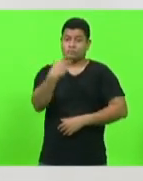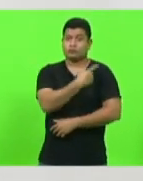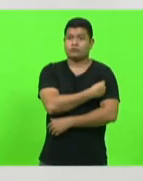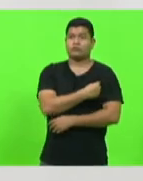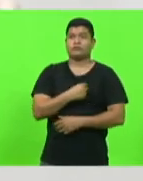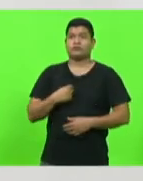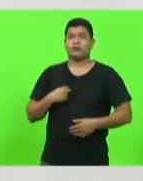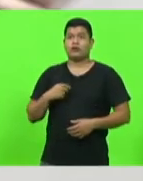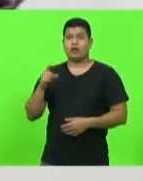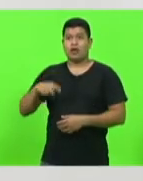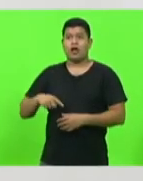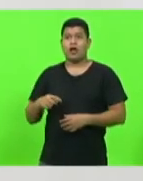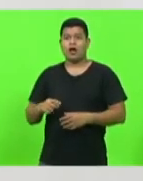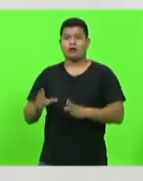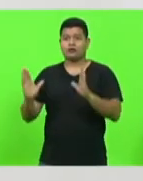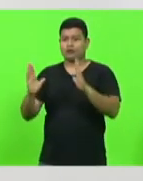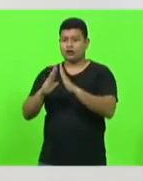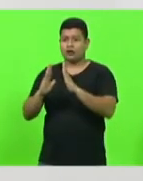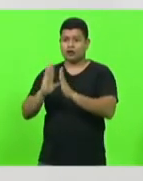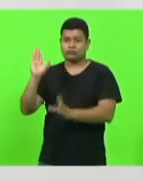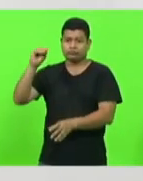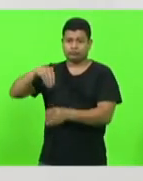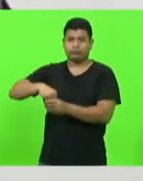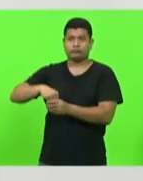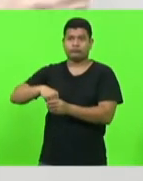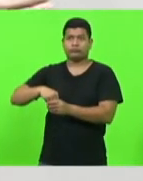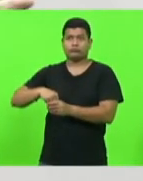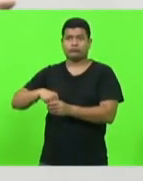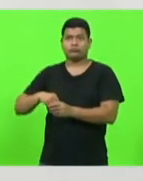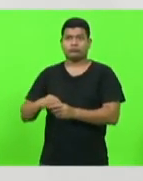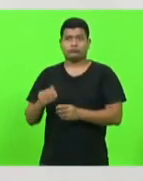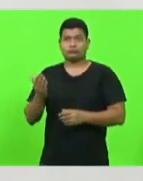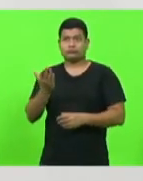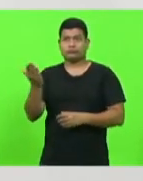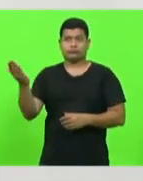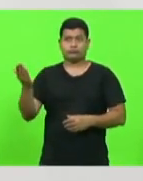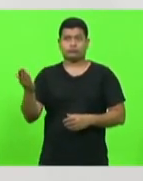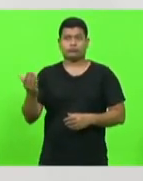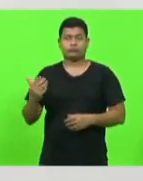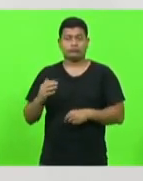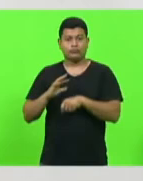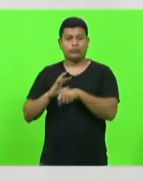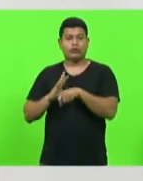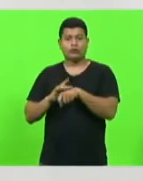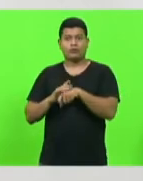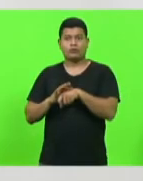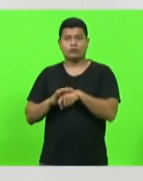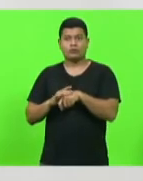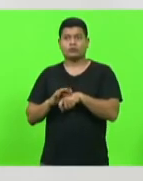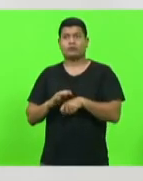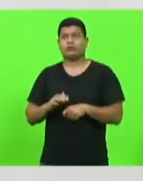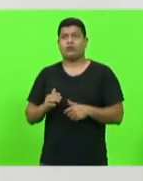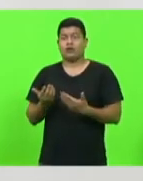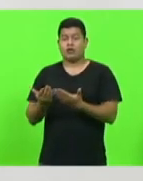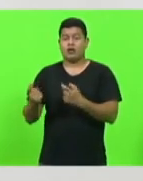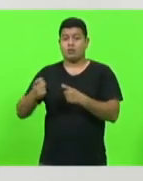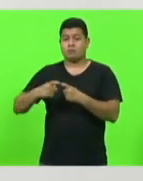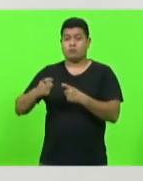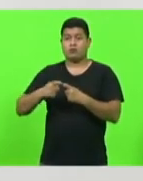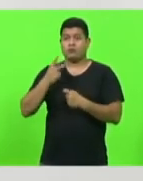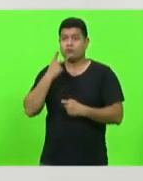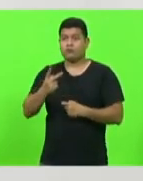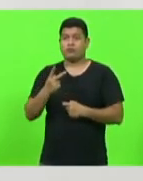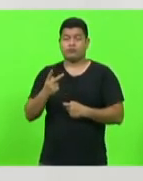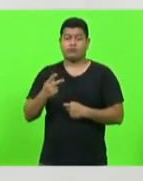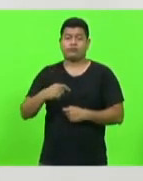é lockdown, fica em casa. E os camaradas que têm uma comorbidade, uma enfermidade, uma contraindicação médica, que não puderam